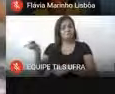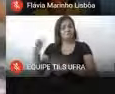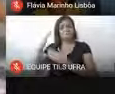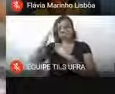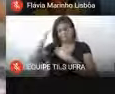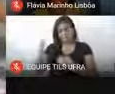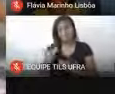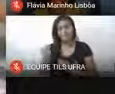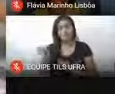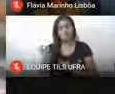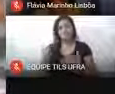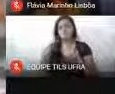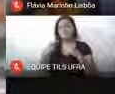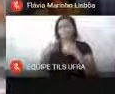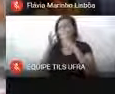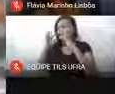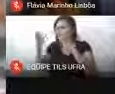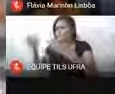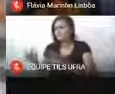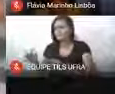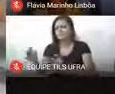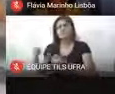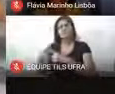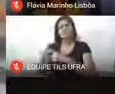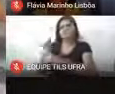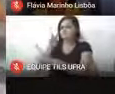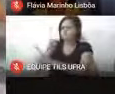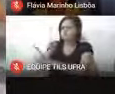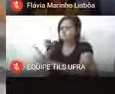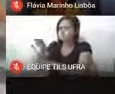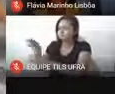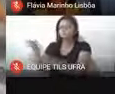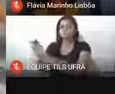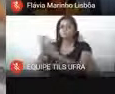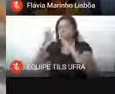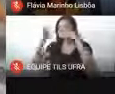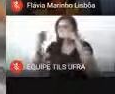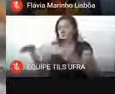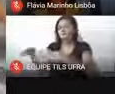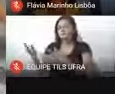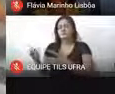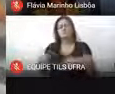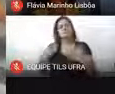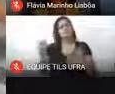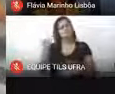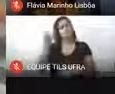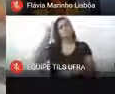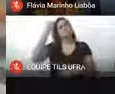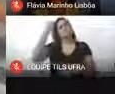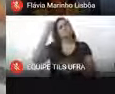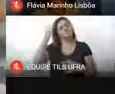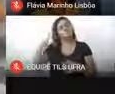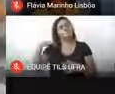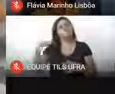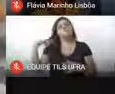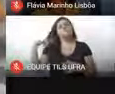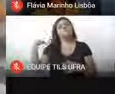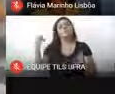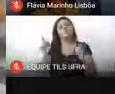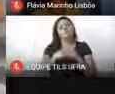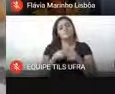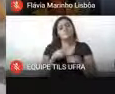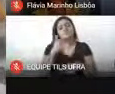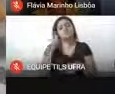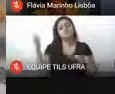sociedade, né? Então, eu acho que esse é um fator de afirmação identitária muito importante. Fora os fatos da própria língua que